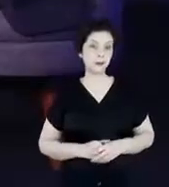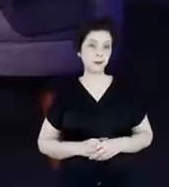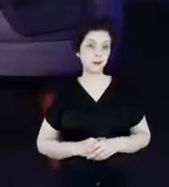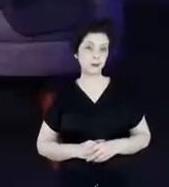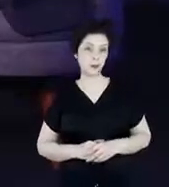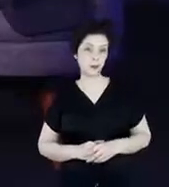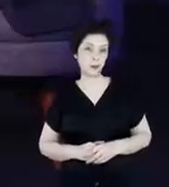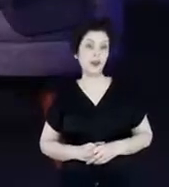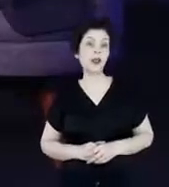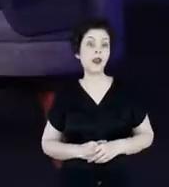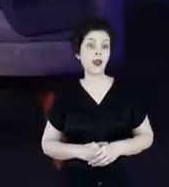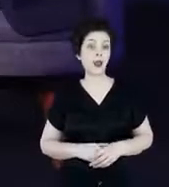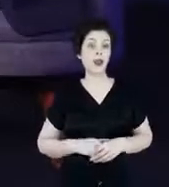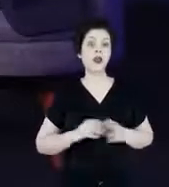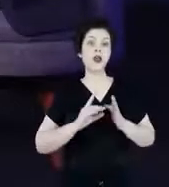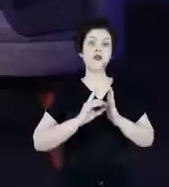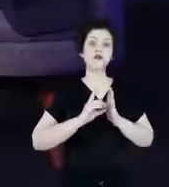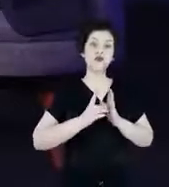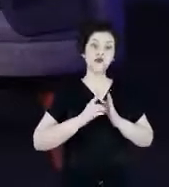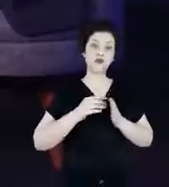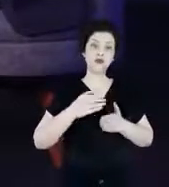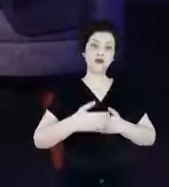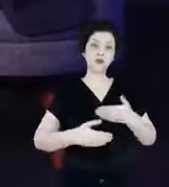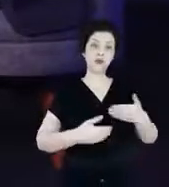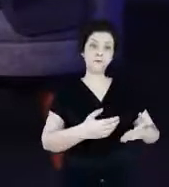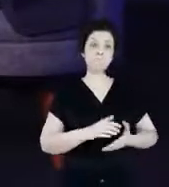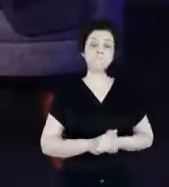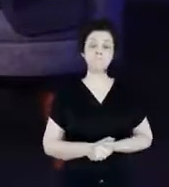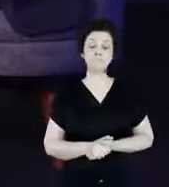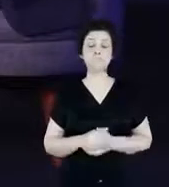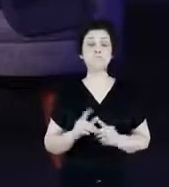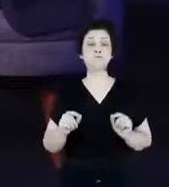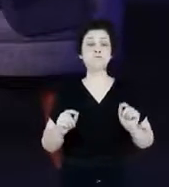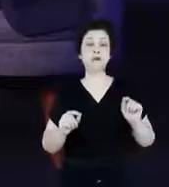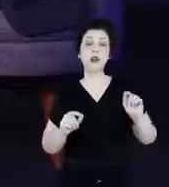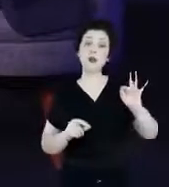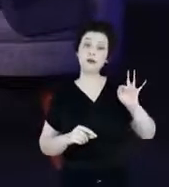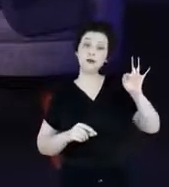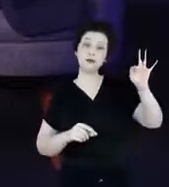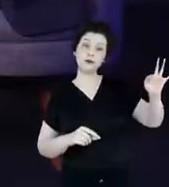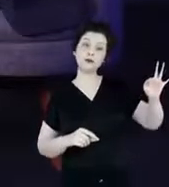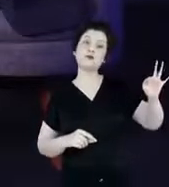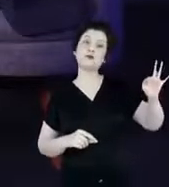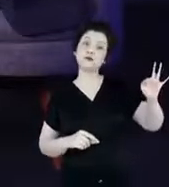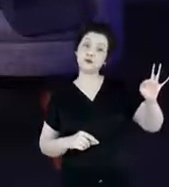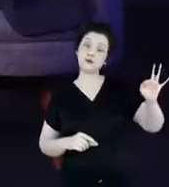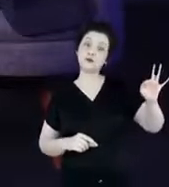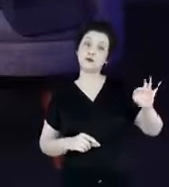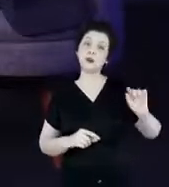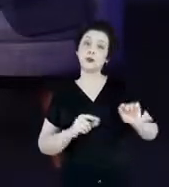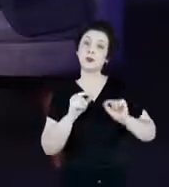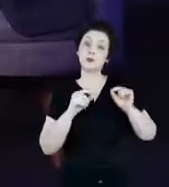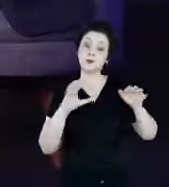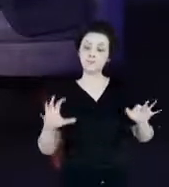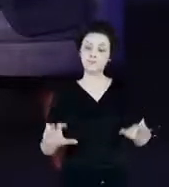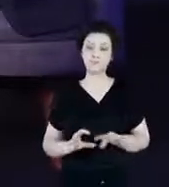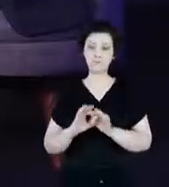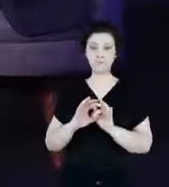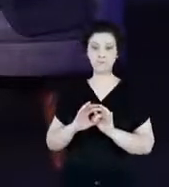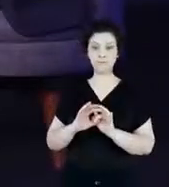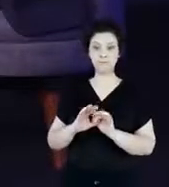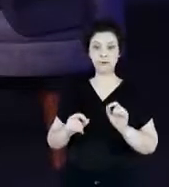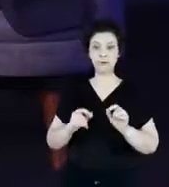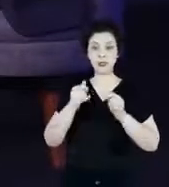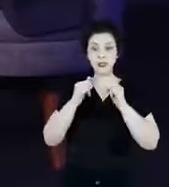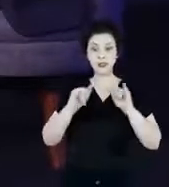à digitalização, né? A digitalização que é o futuro, né, do casamento, né, da transmissão de energia,